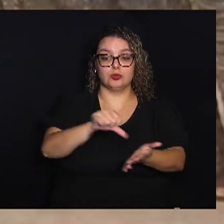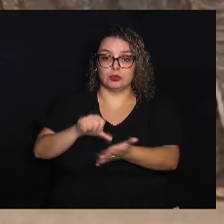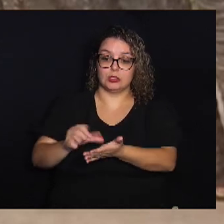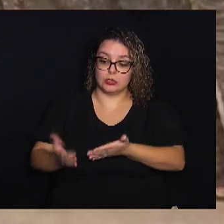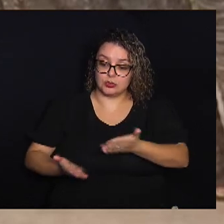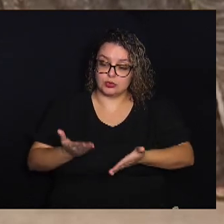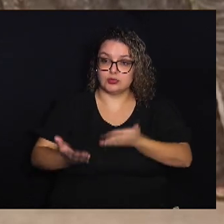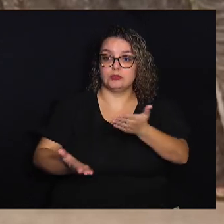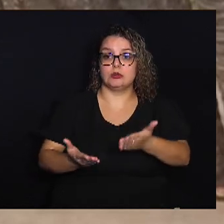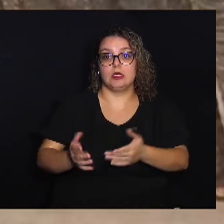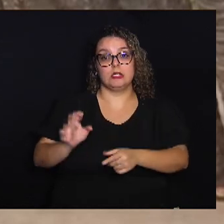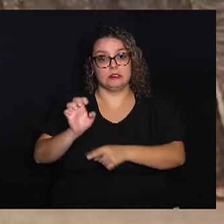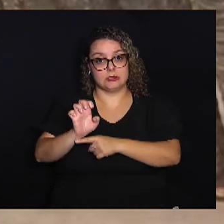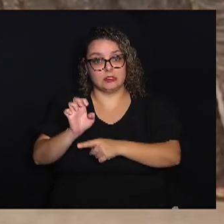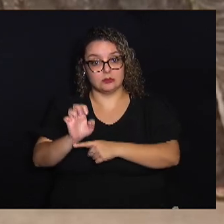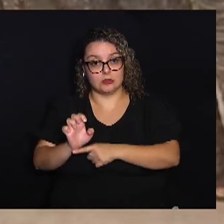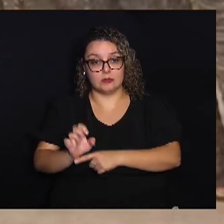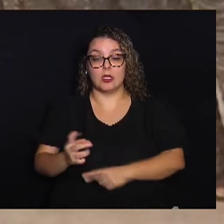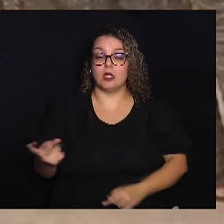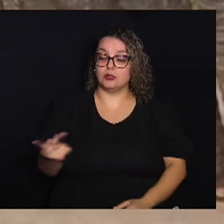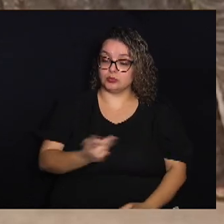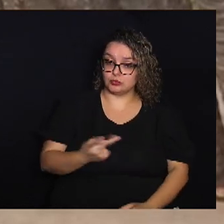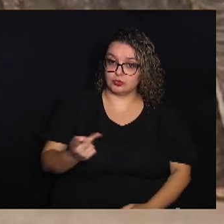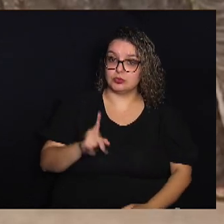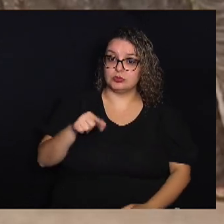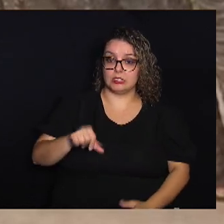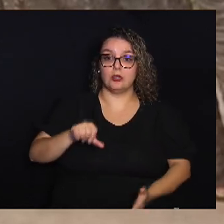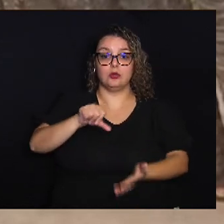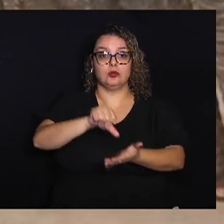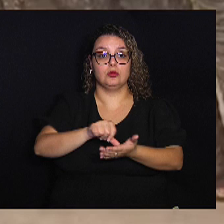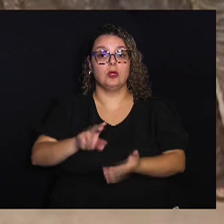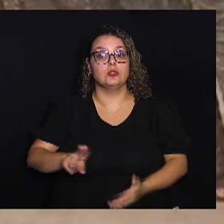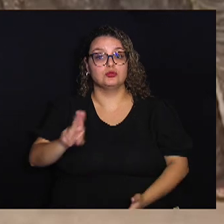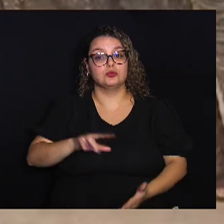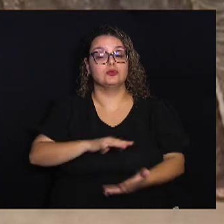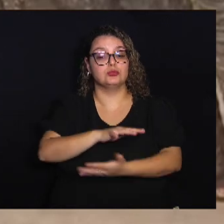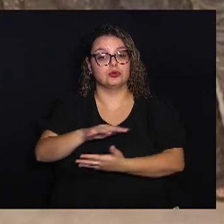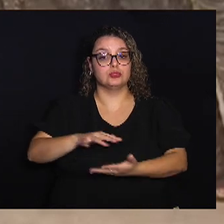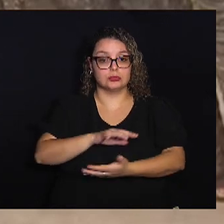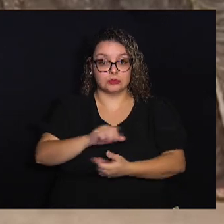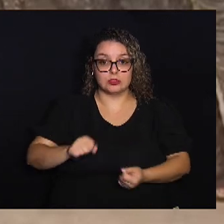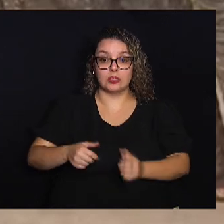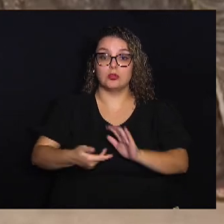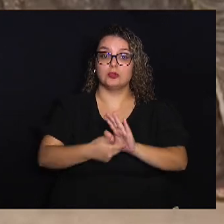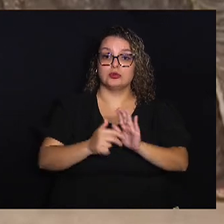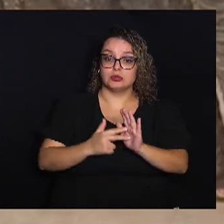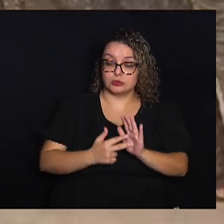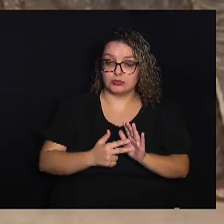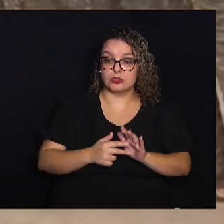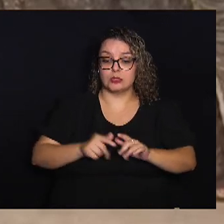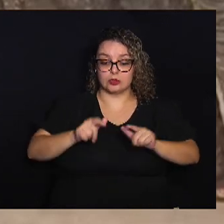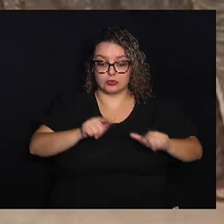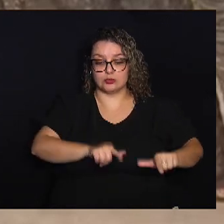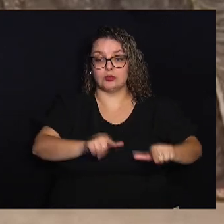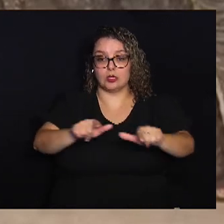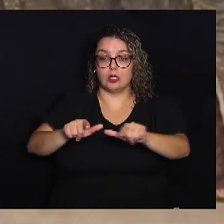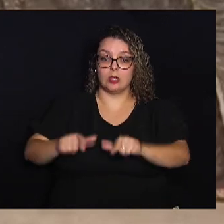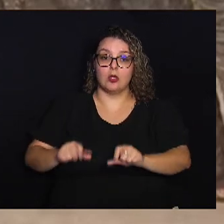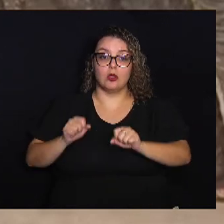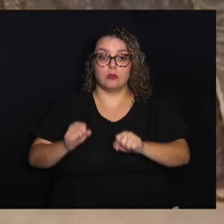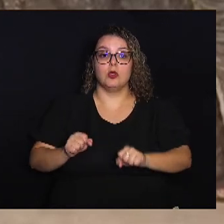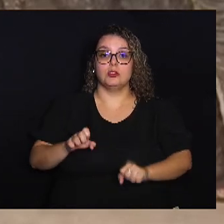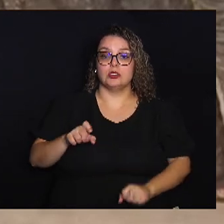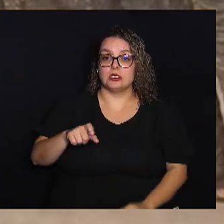conservação estaduais. Ambas são unidades de uso sustentável, o que significa que os territórios podem ser